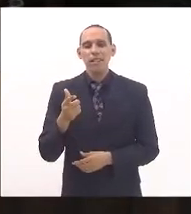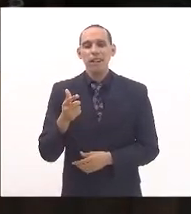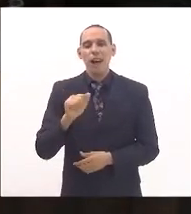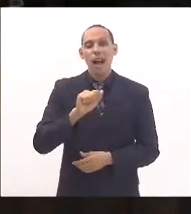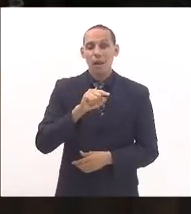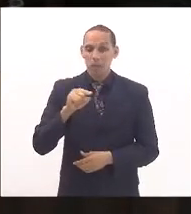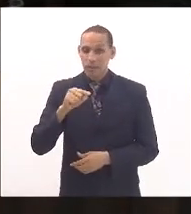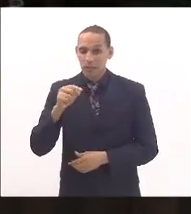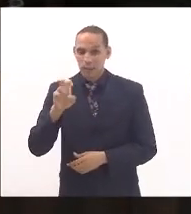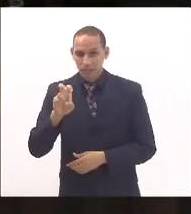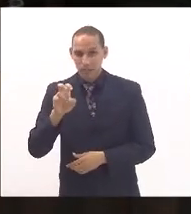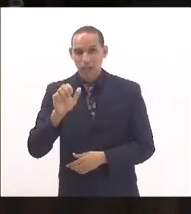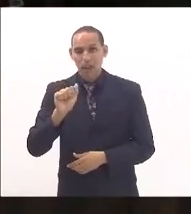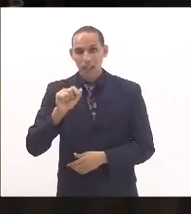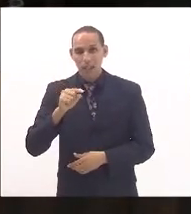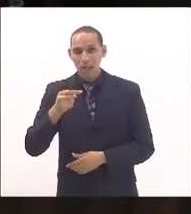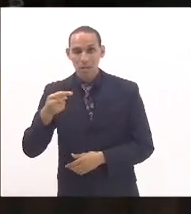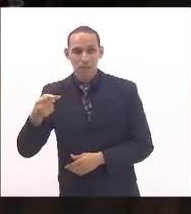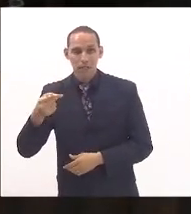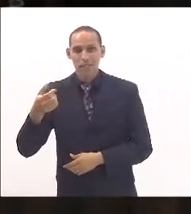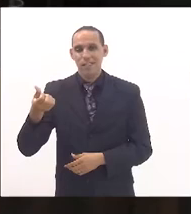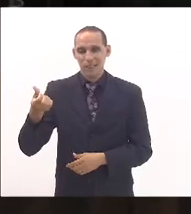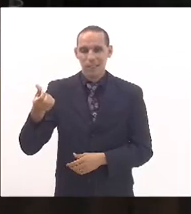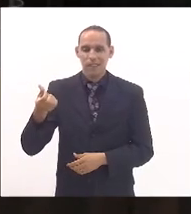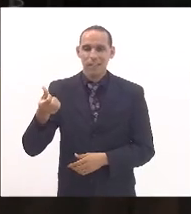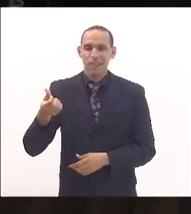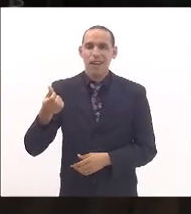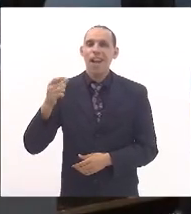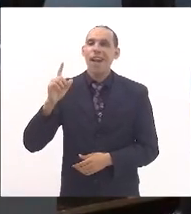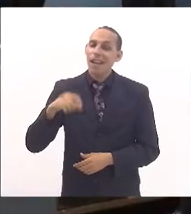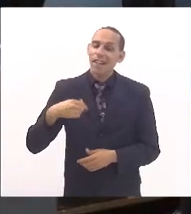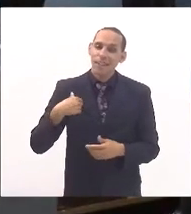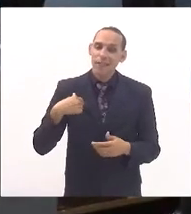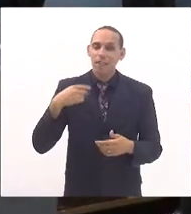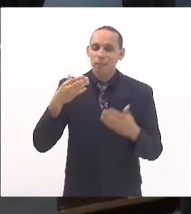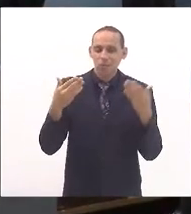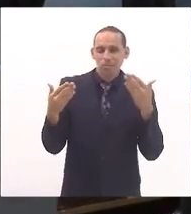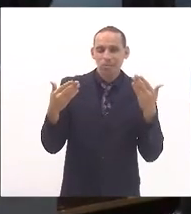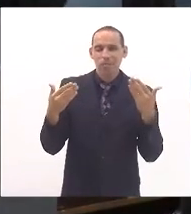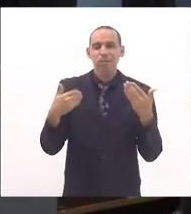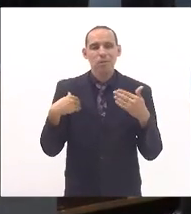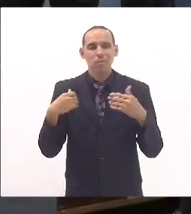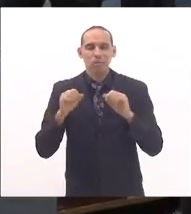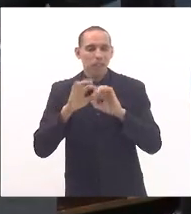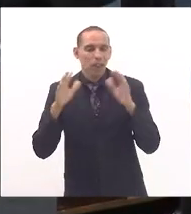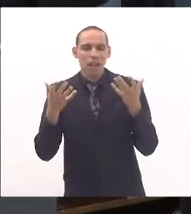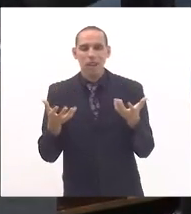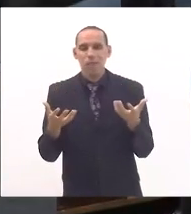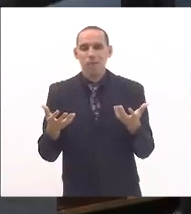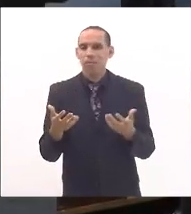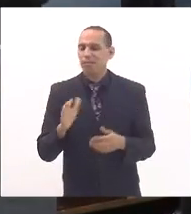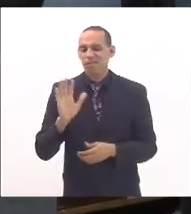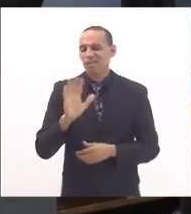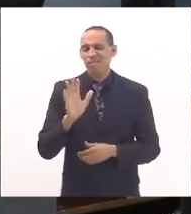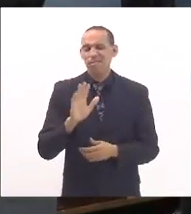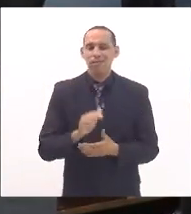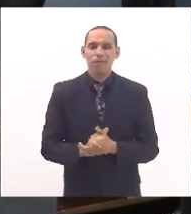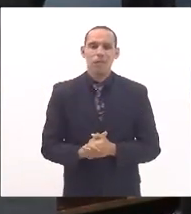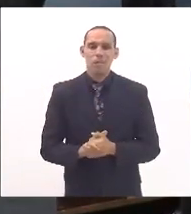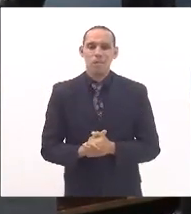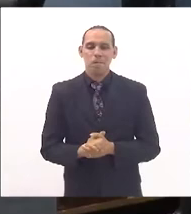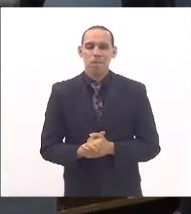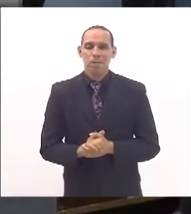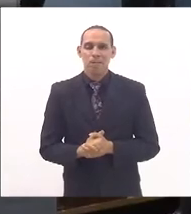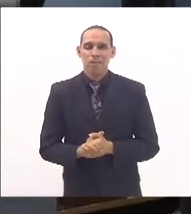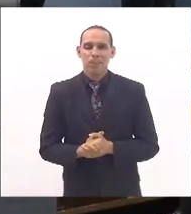A-5 e A-6. Isso é especificamente para... Era uma questão que eu estava em dúvida, queria esclarecimento. Não, isso aí, tudo bem.